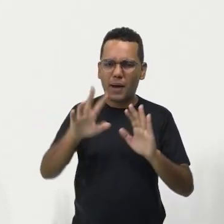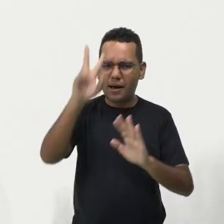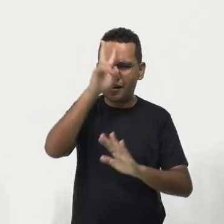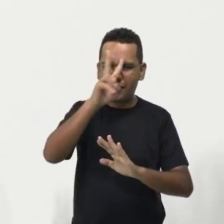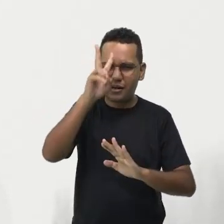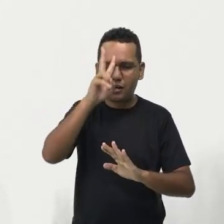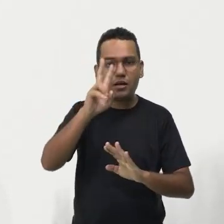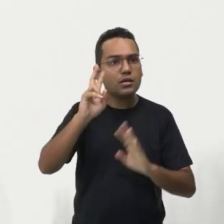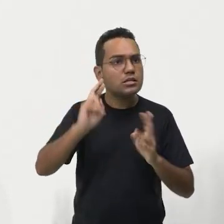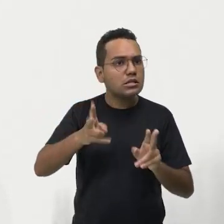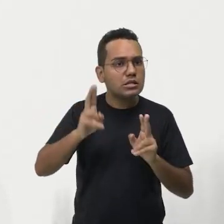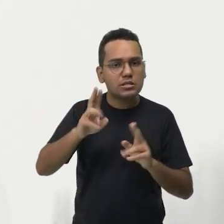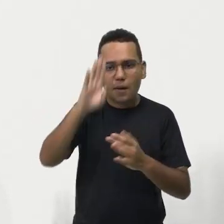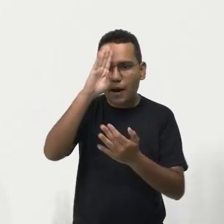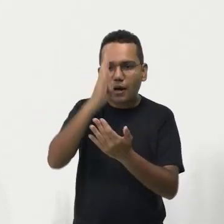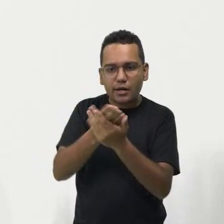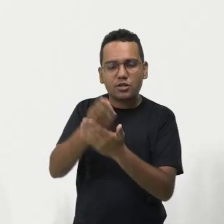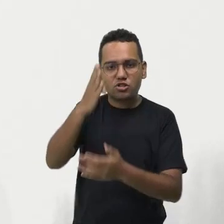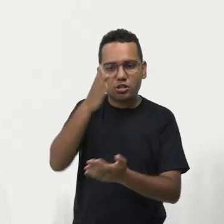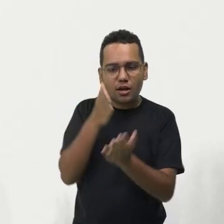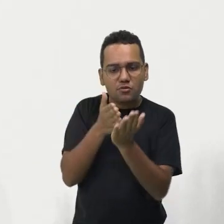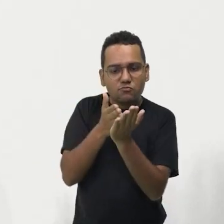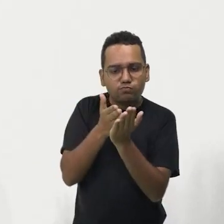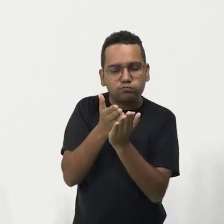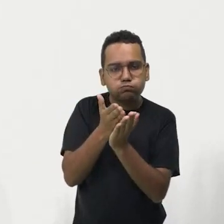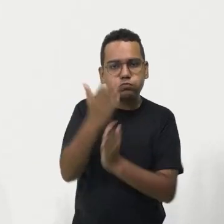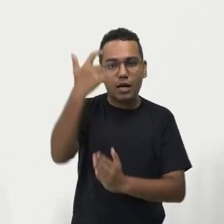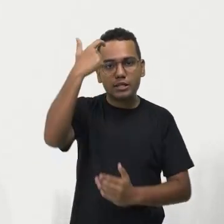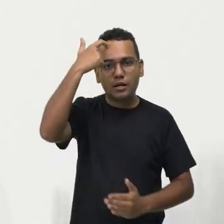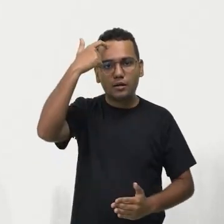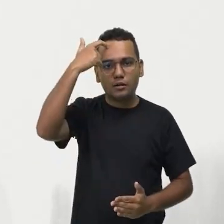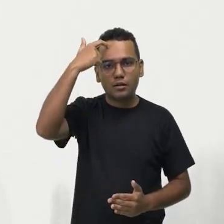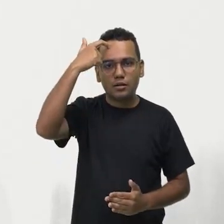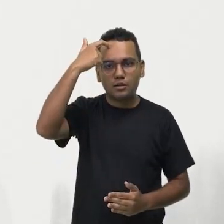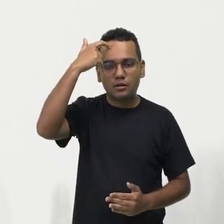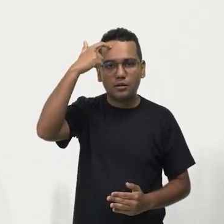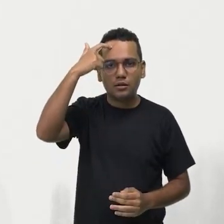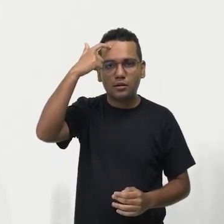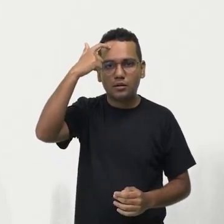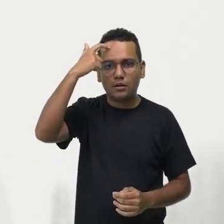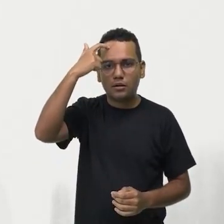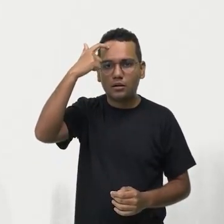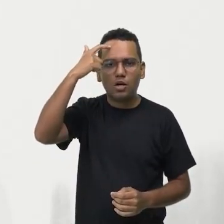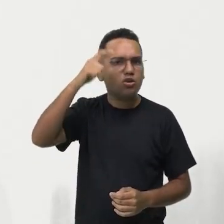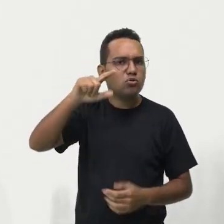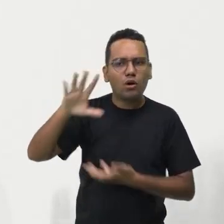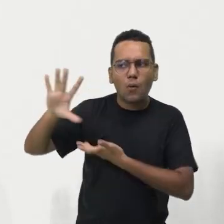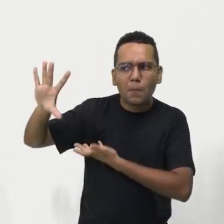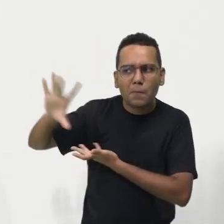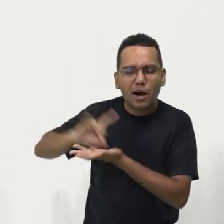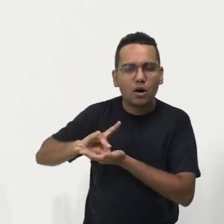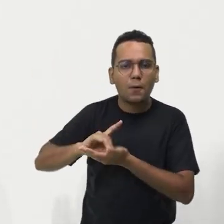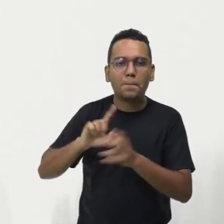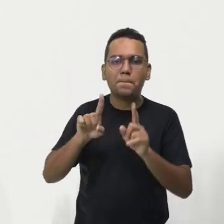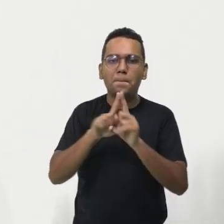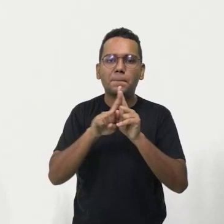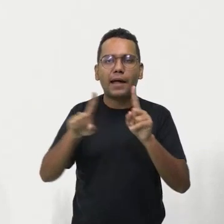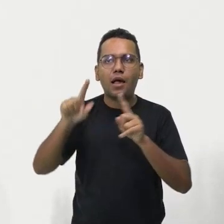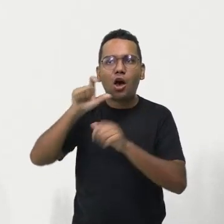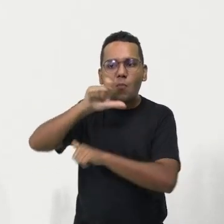que é importante? Manter a ideia central da informação. Não é uma cópia, é